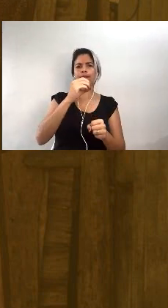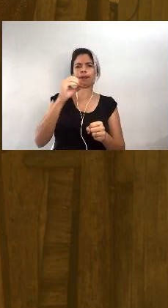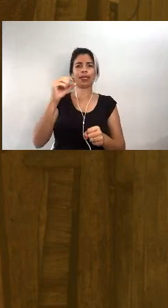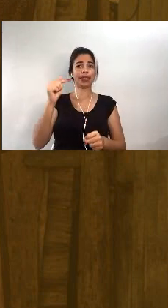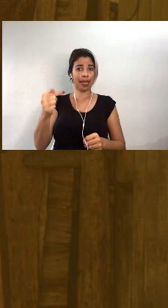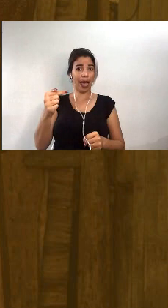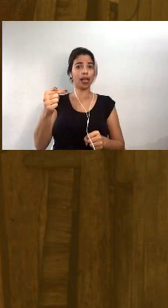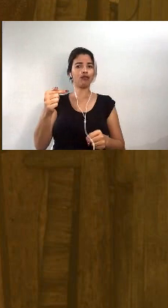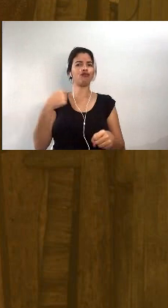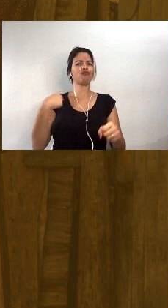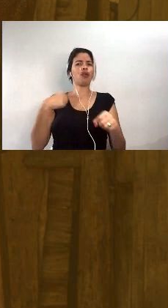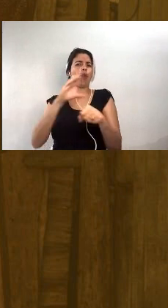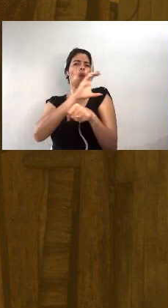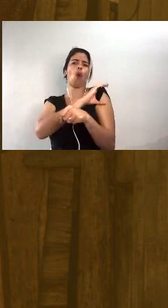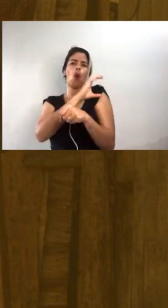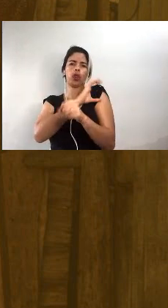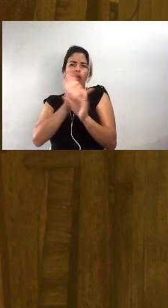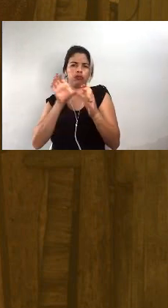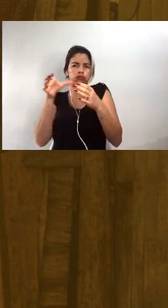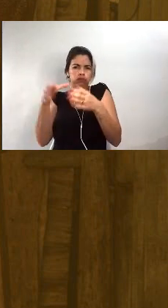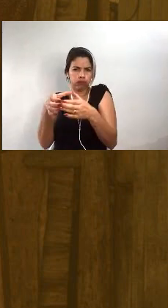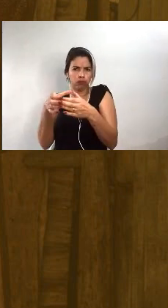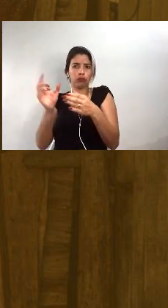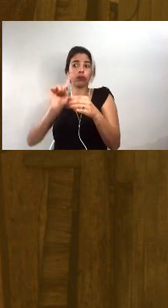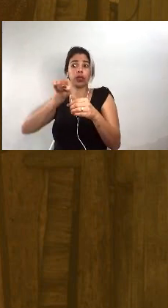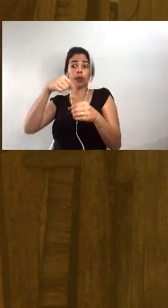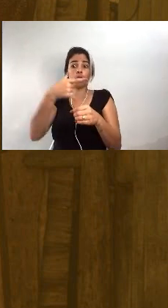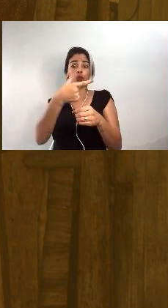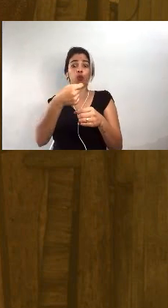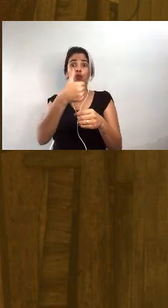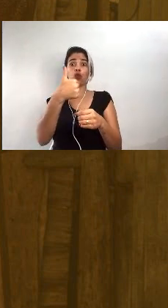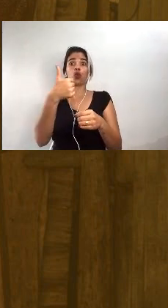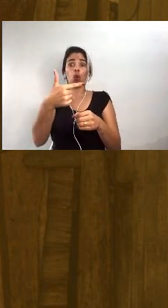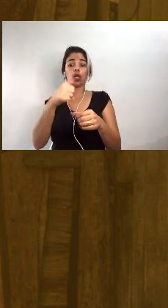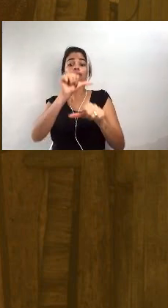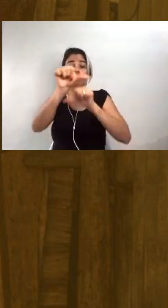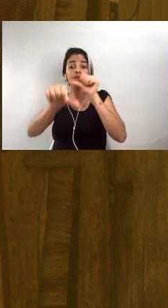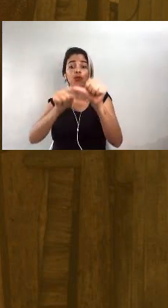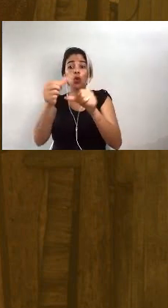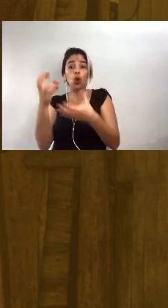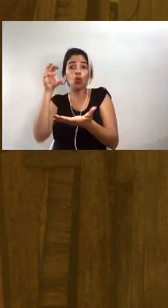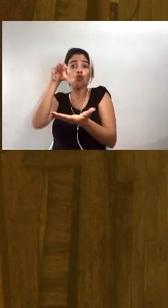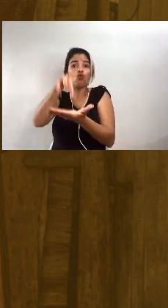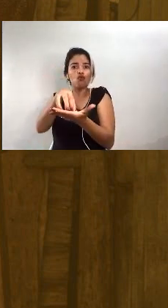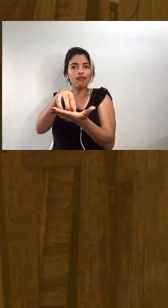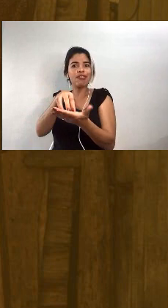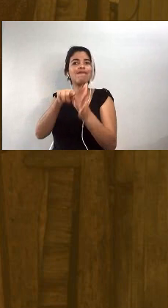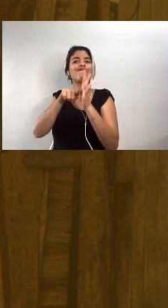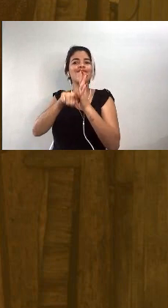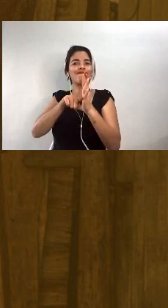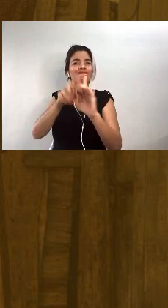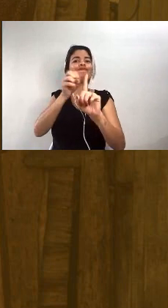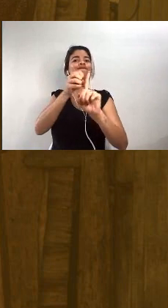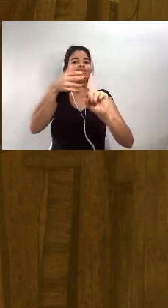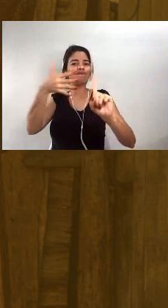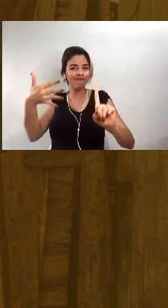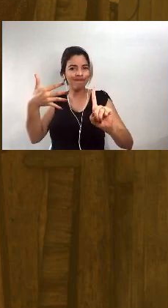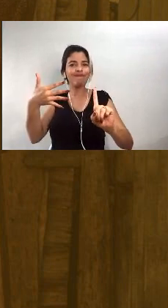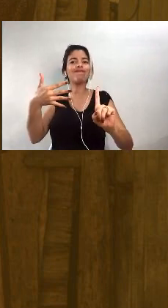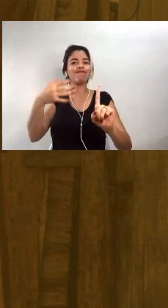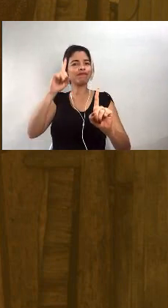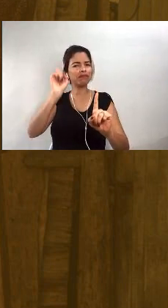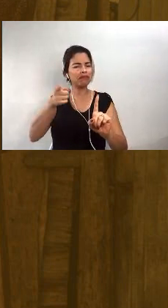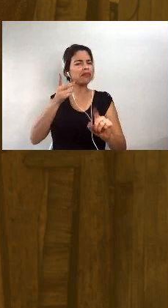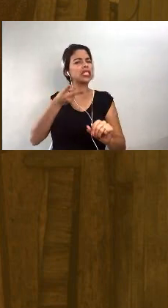esse programa, depois, a partir de 2012, ele virou um núcleo de pesquisa e extensão. E desde os seus primórdios, né, tem sido